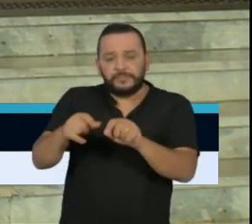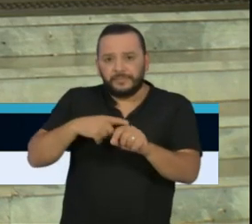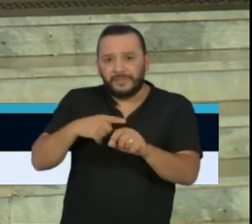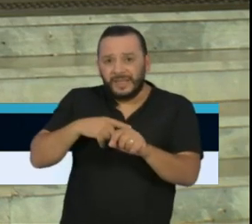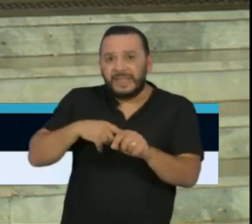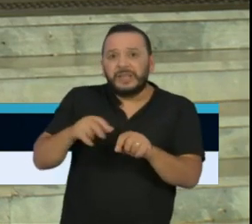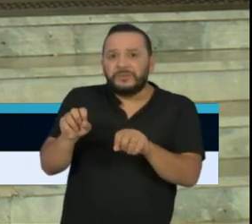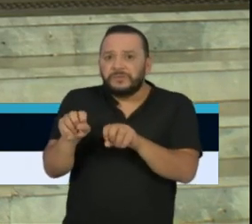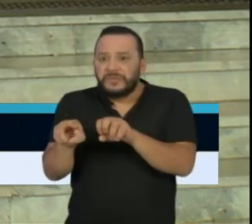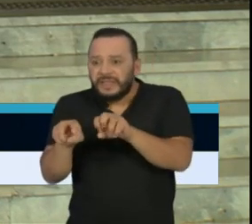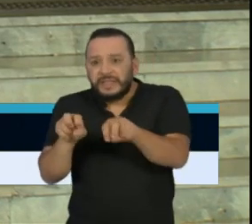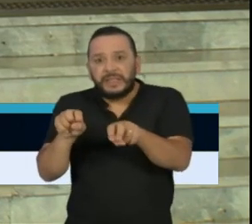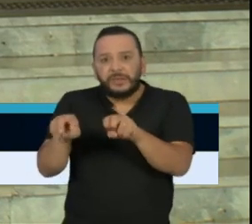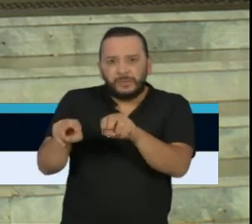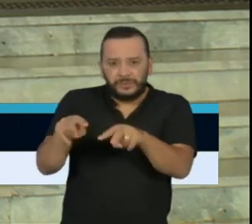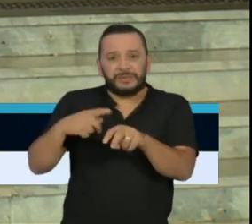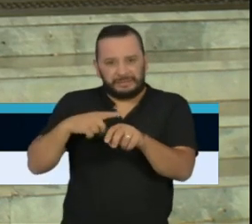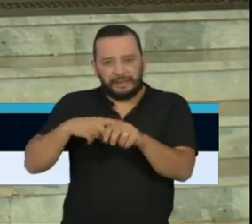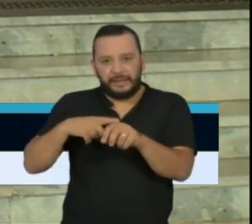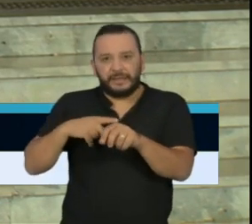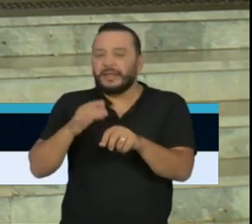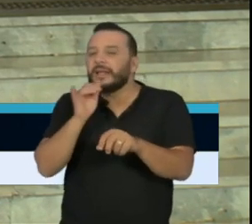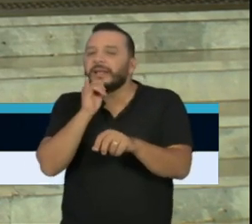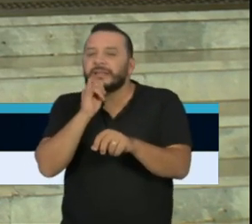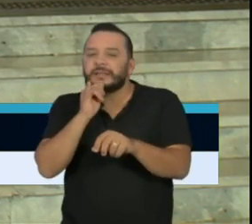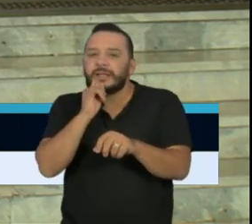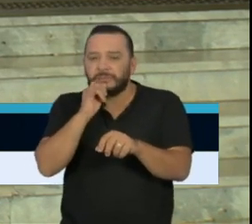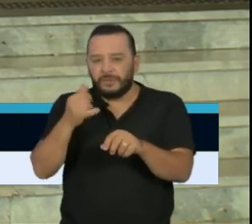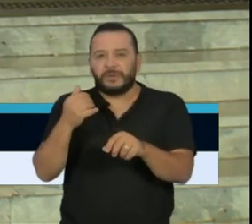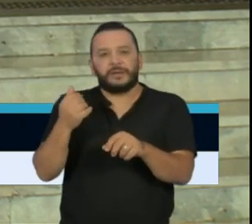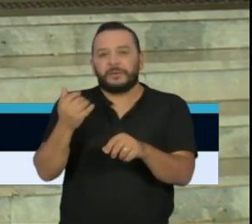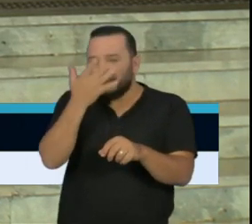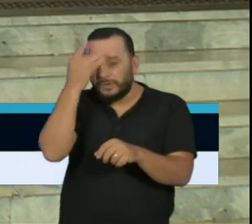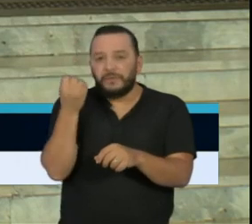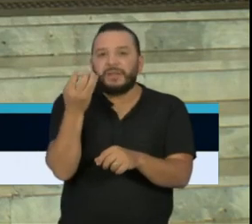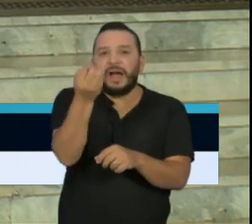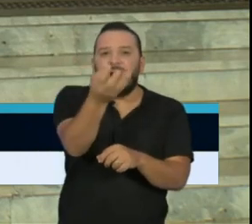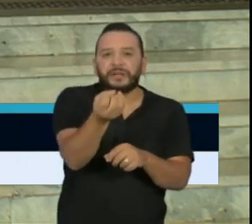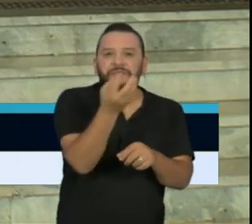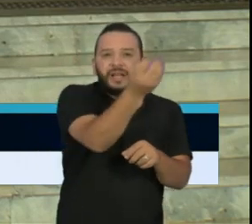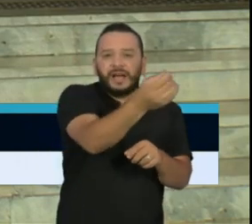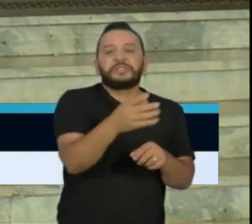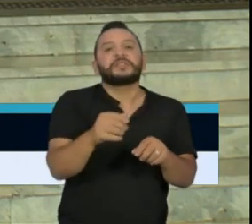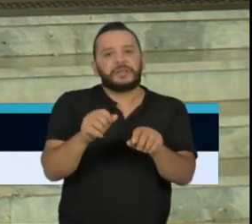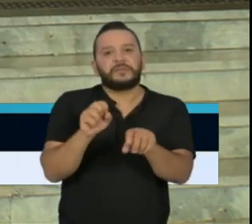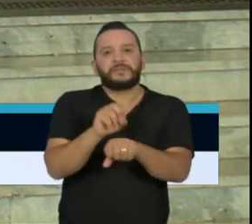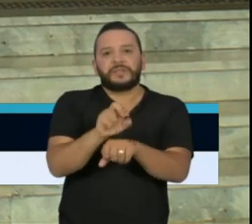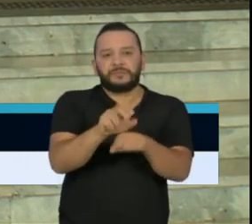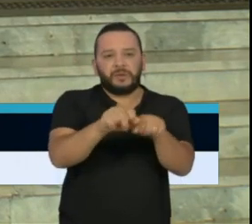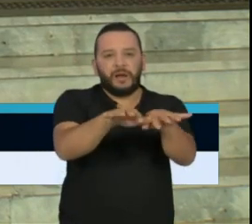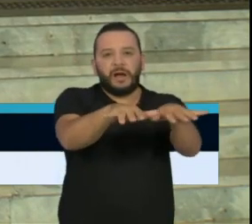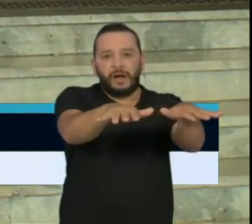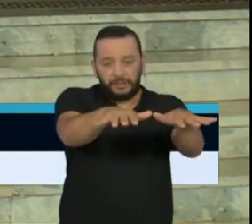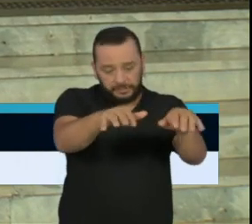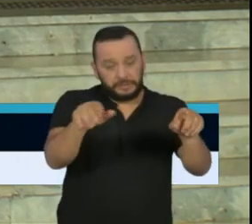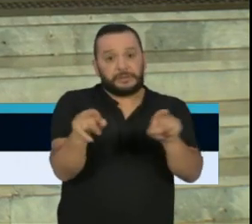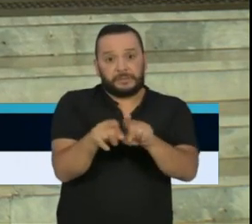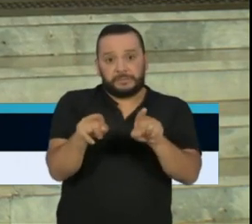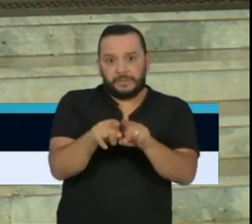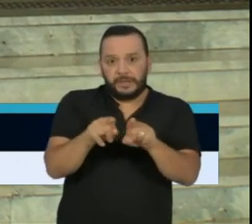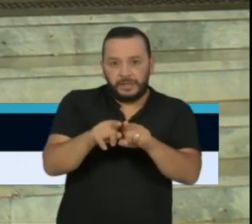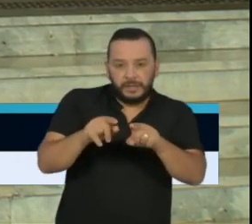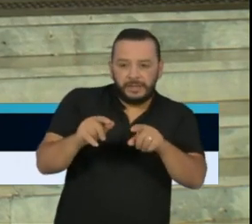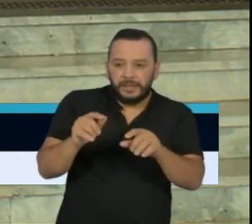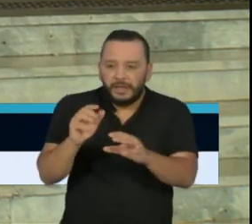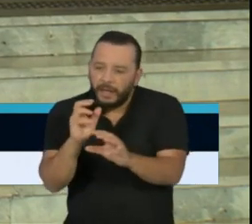vírus pelas estradas de São Paulo, através por modelos matemáticos, epidemiológicos e estatísticos. Então, são dados